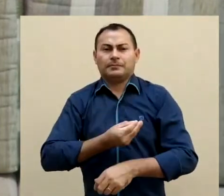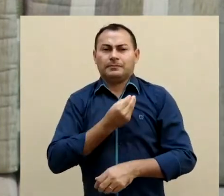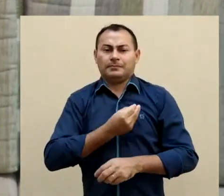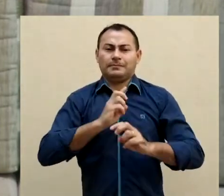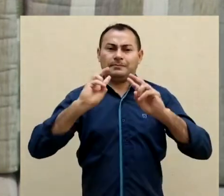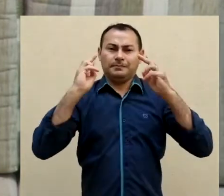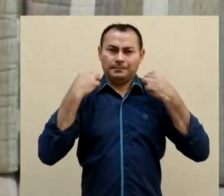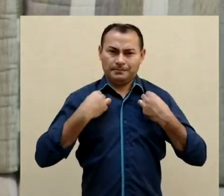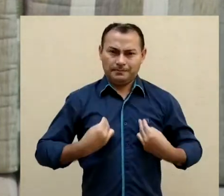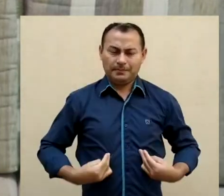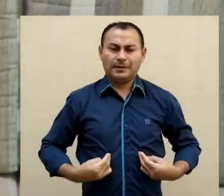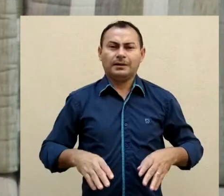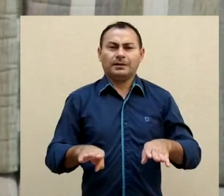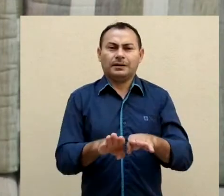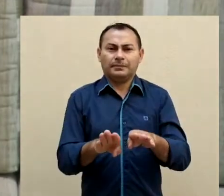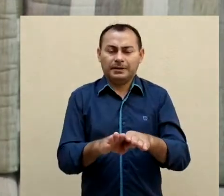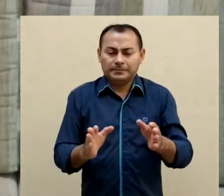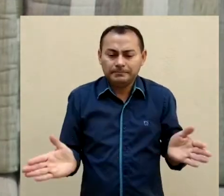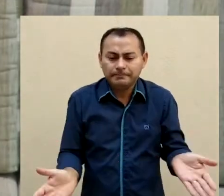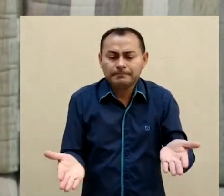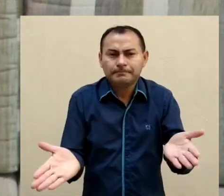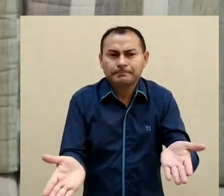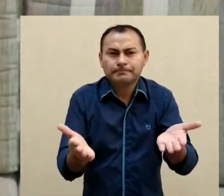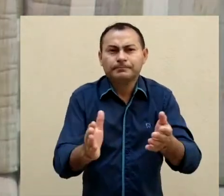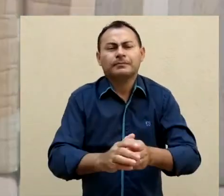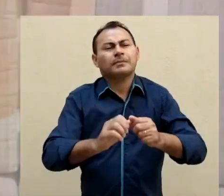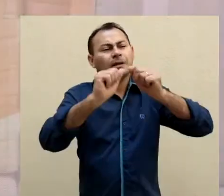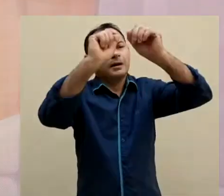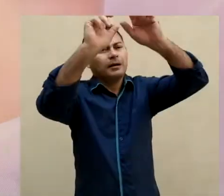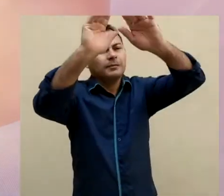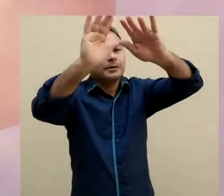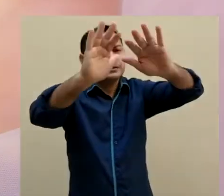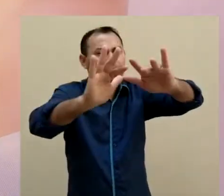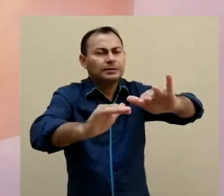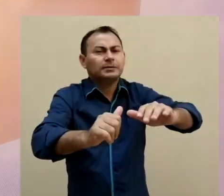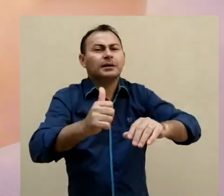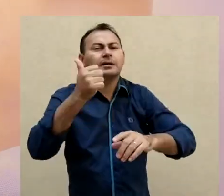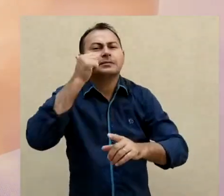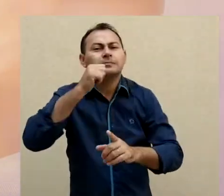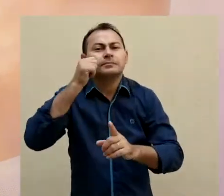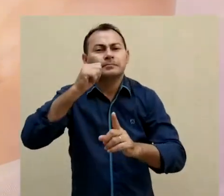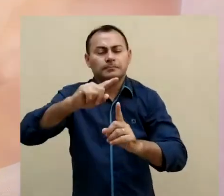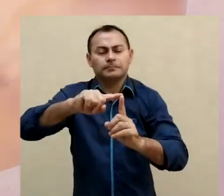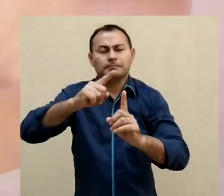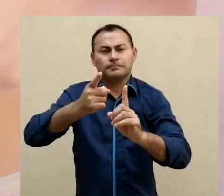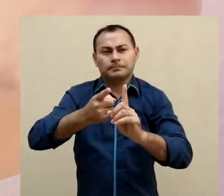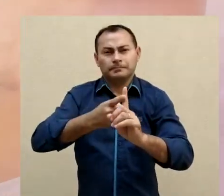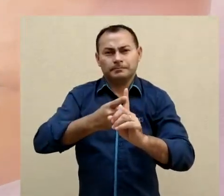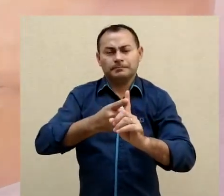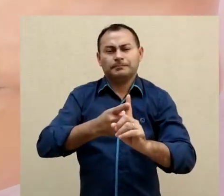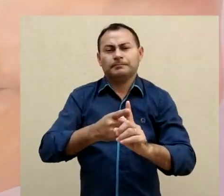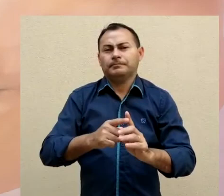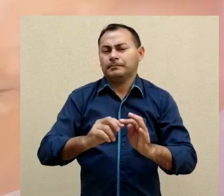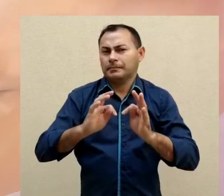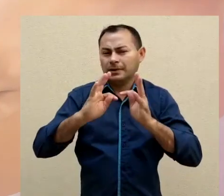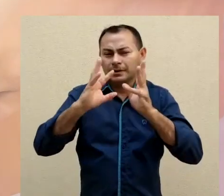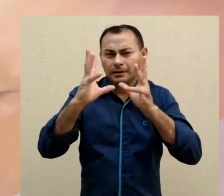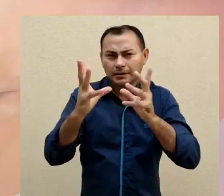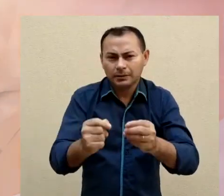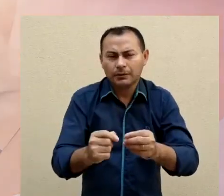vida humana e a promovem. Abençoai as gestantes